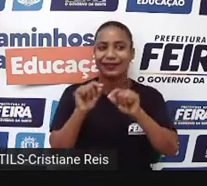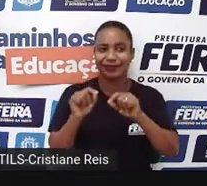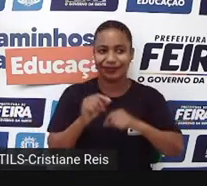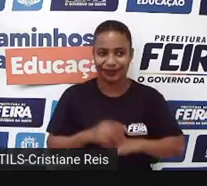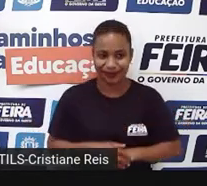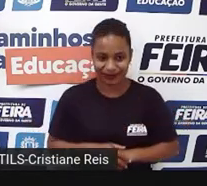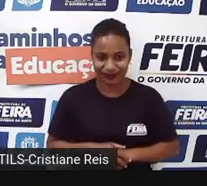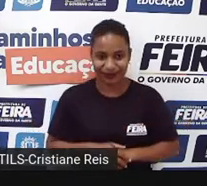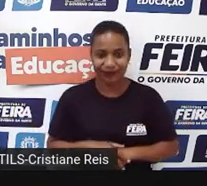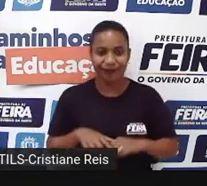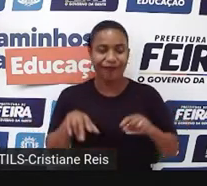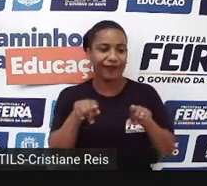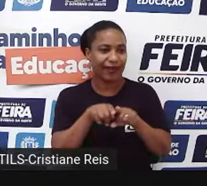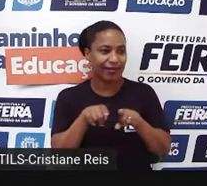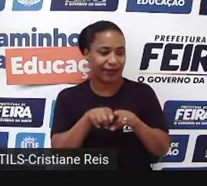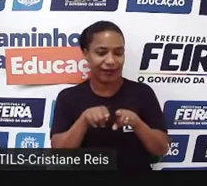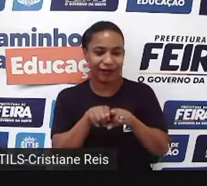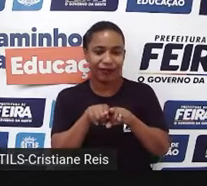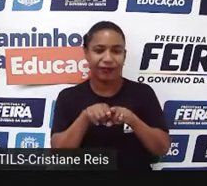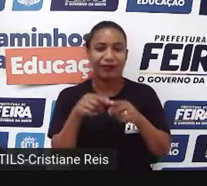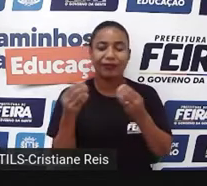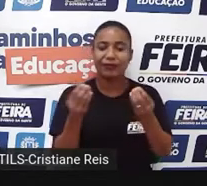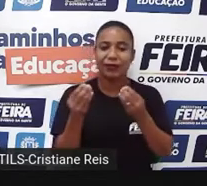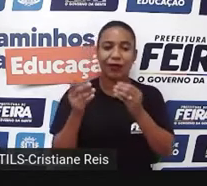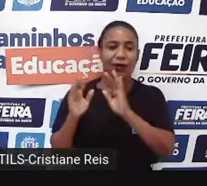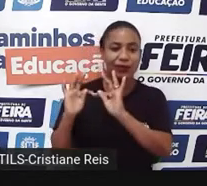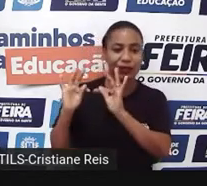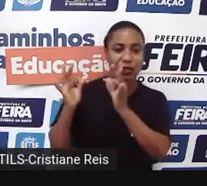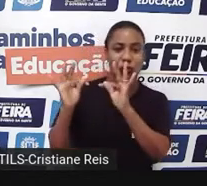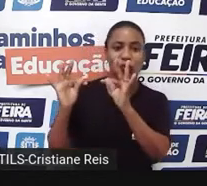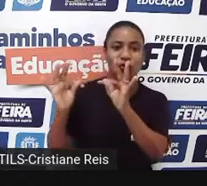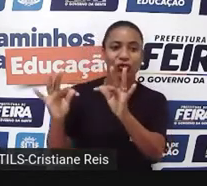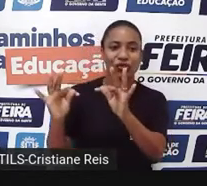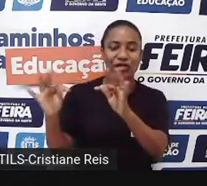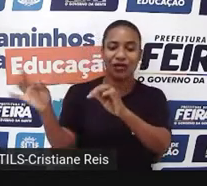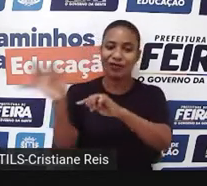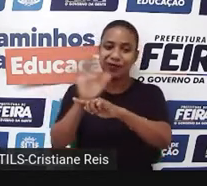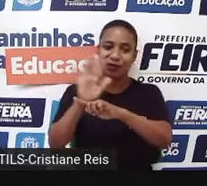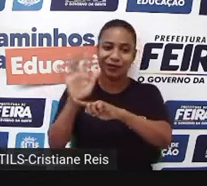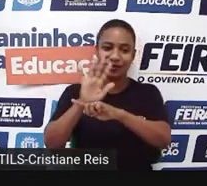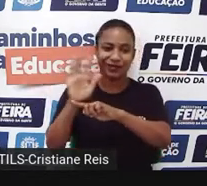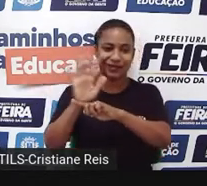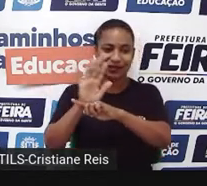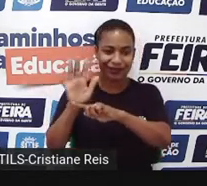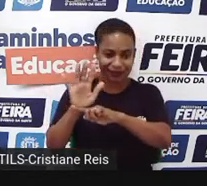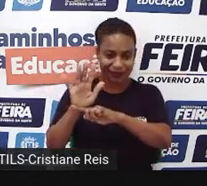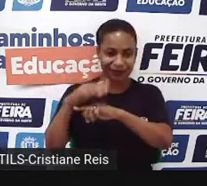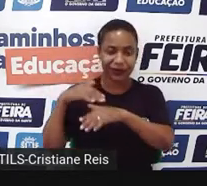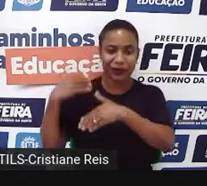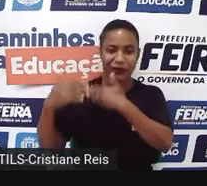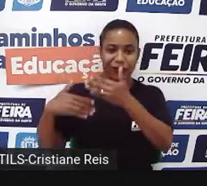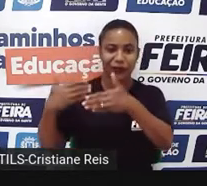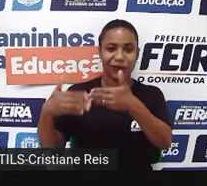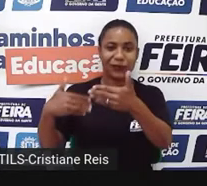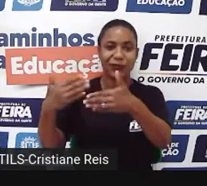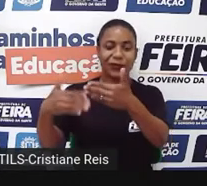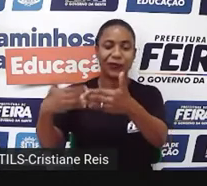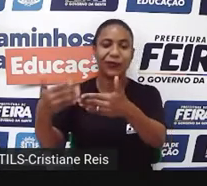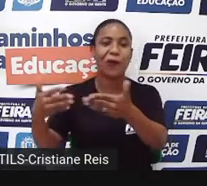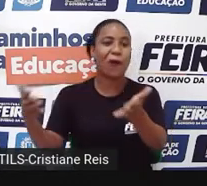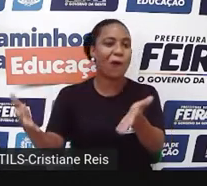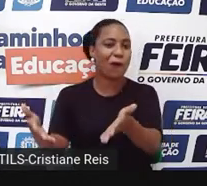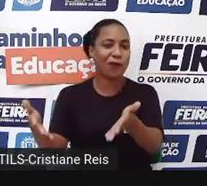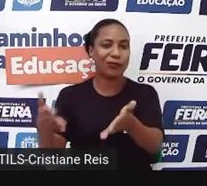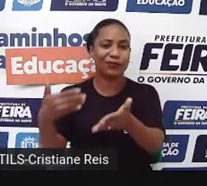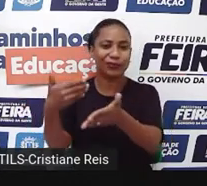os dispositivos, as ferramentas tecnológicas que foram utilizadas e foram avançando, evoluindo ao